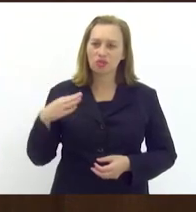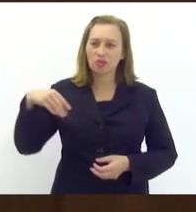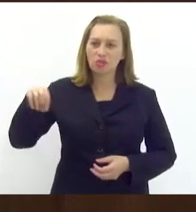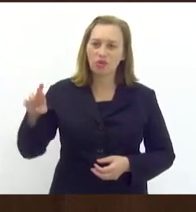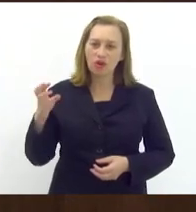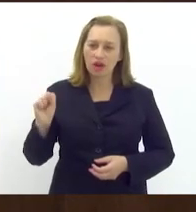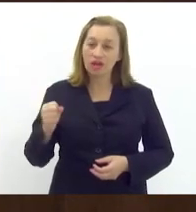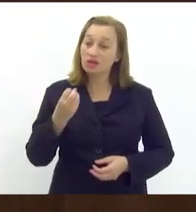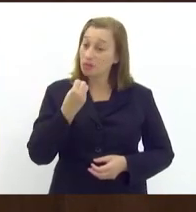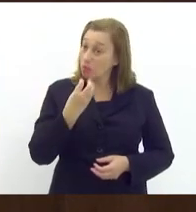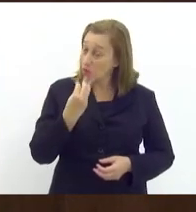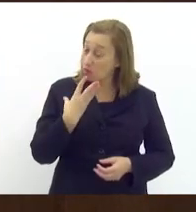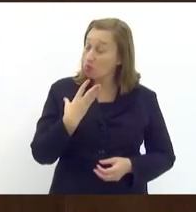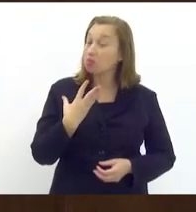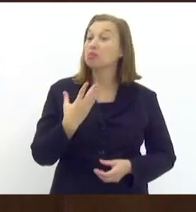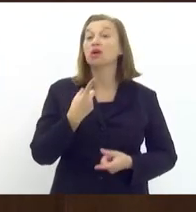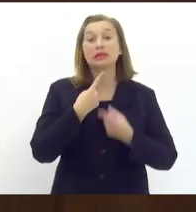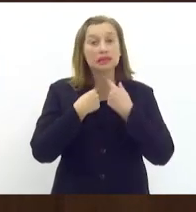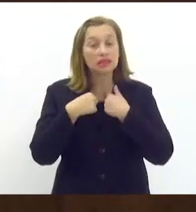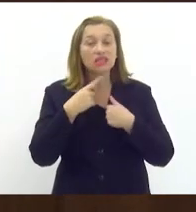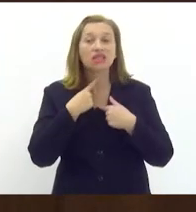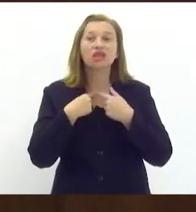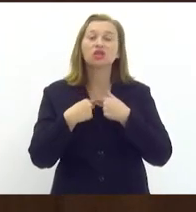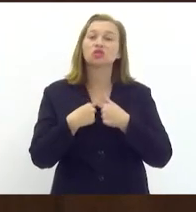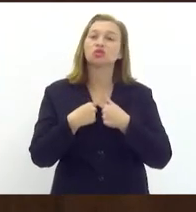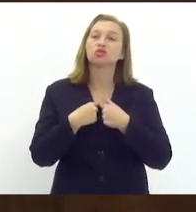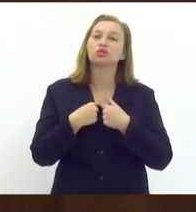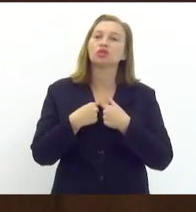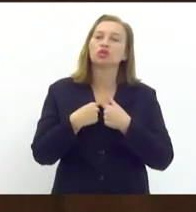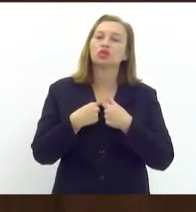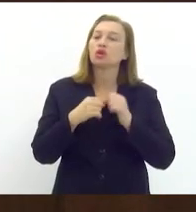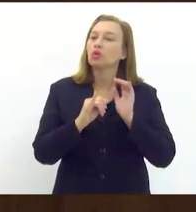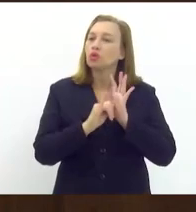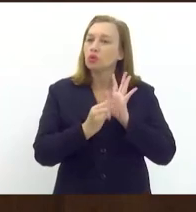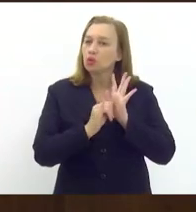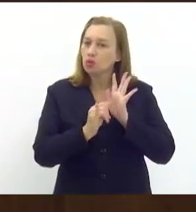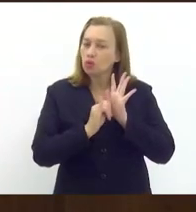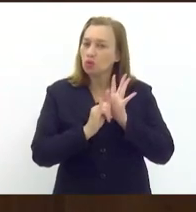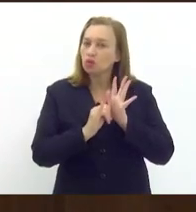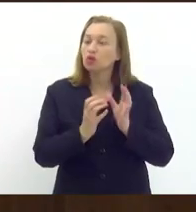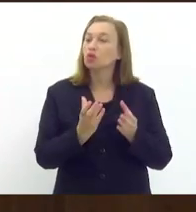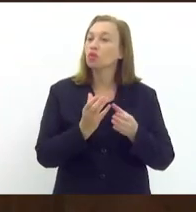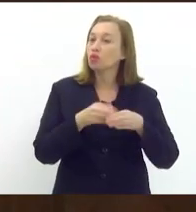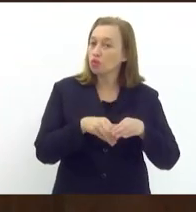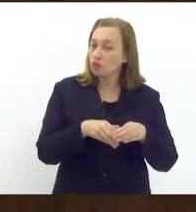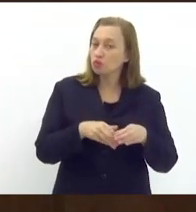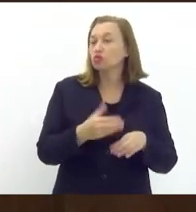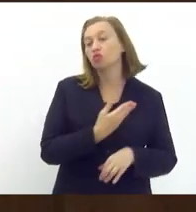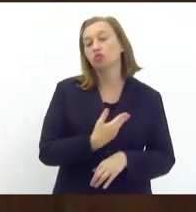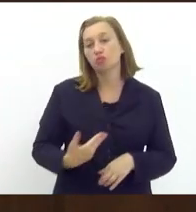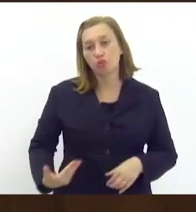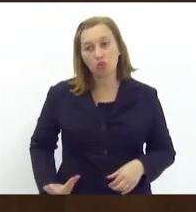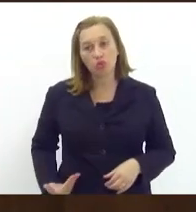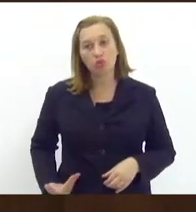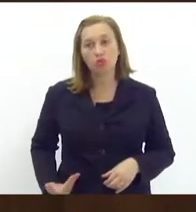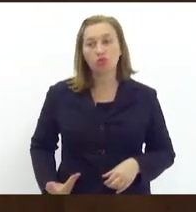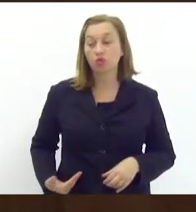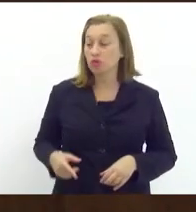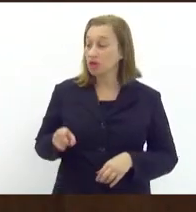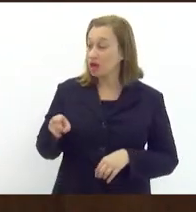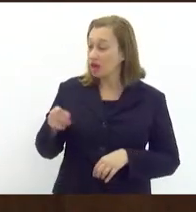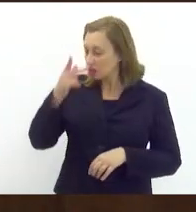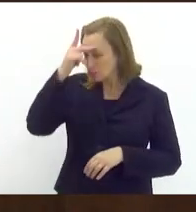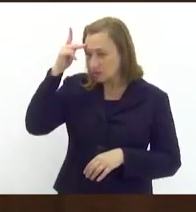porque ele deseja que nos editais de concurso público onde aqueles